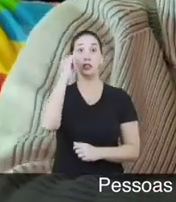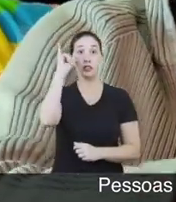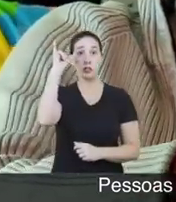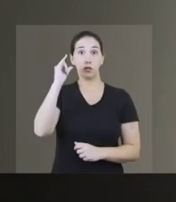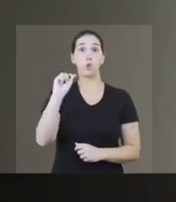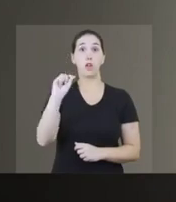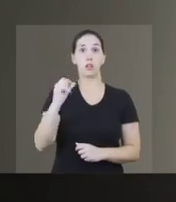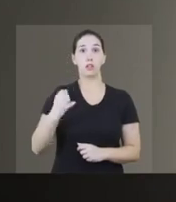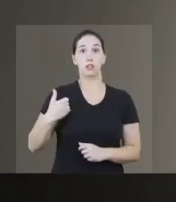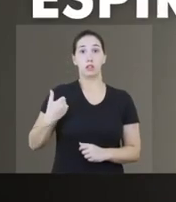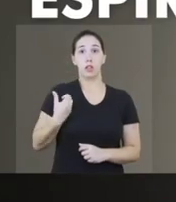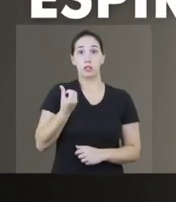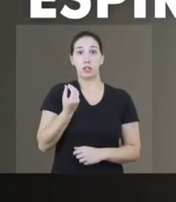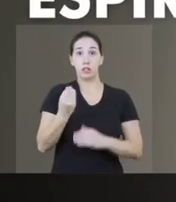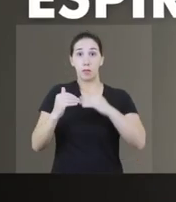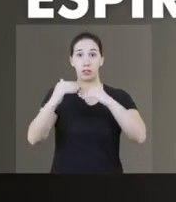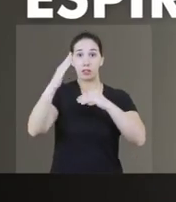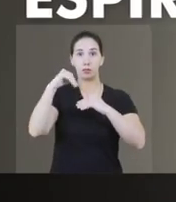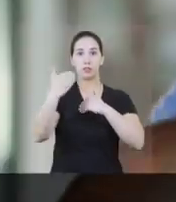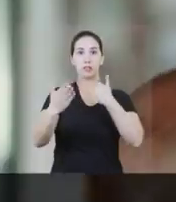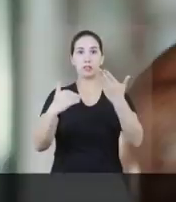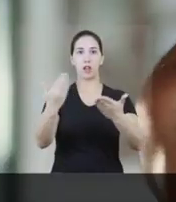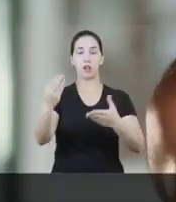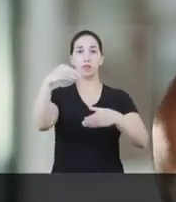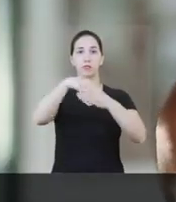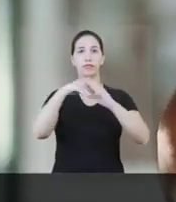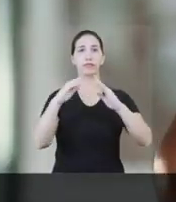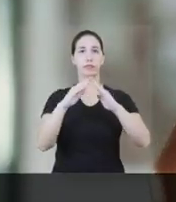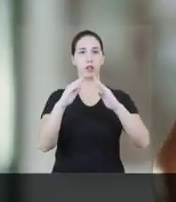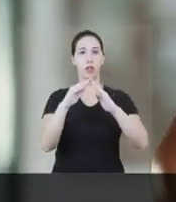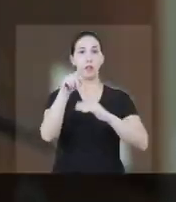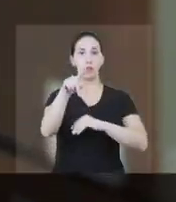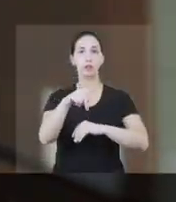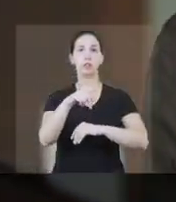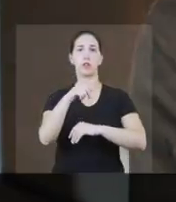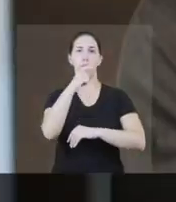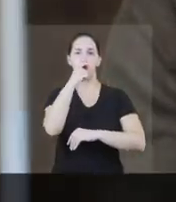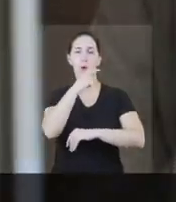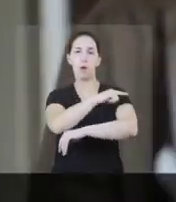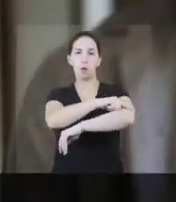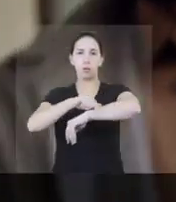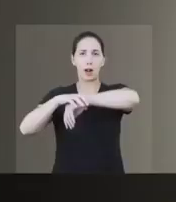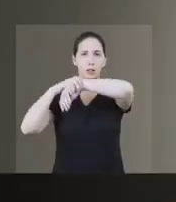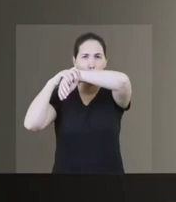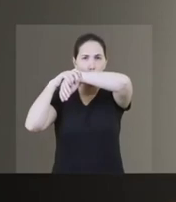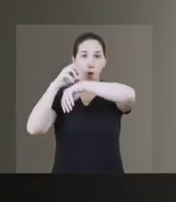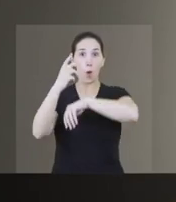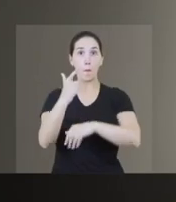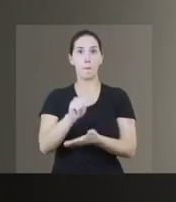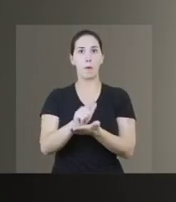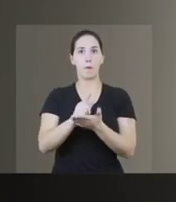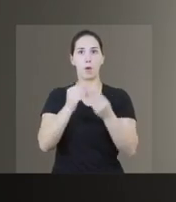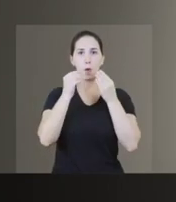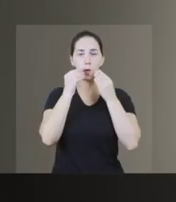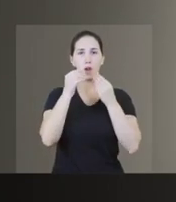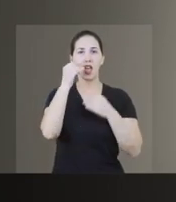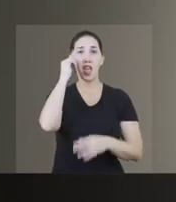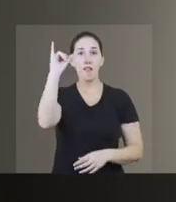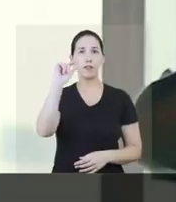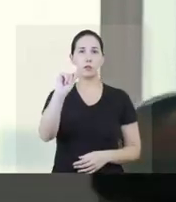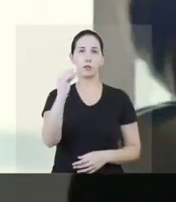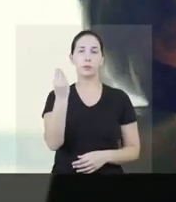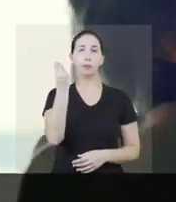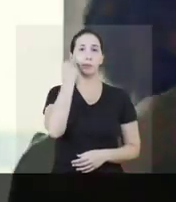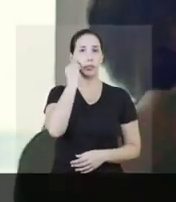casa e não sair ao tossir ou espirrar cobrir a boca com o braço ou lenço descartável evitar o